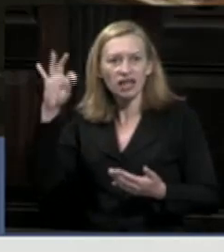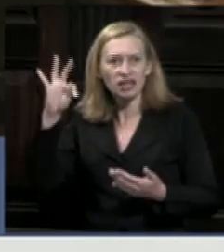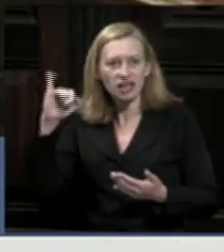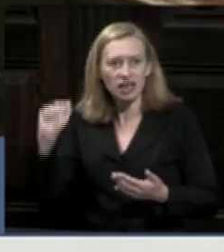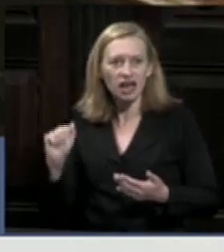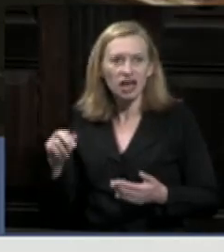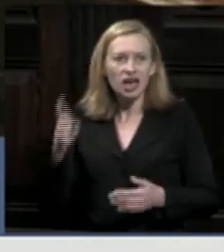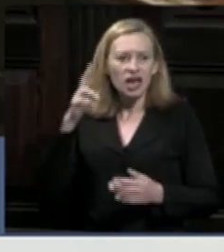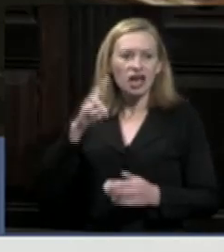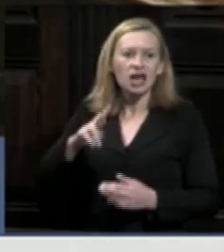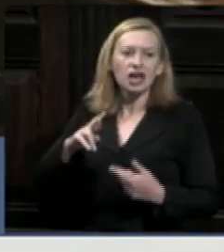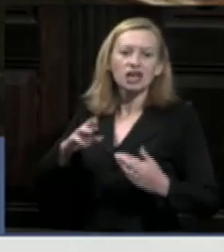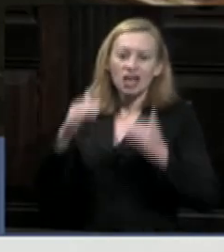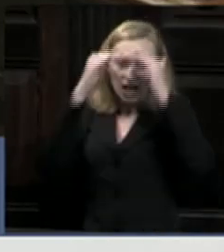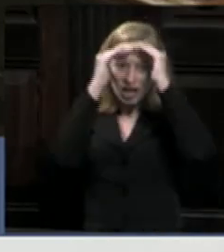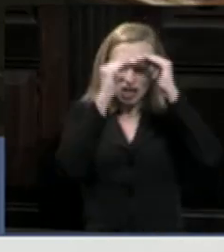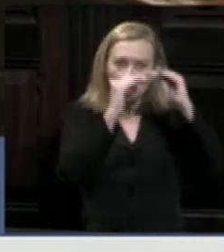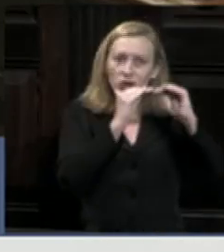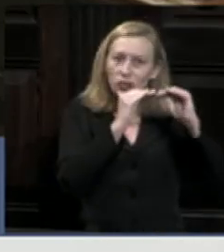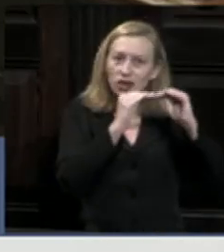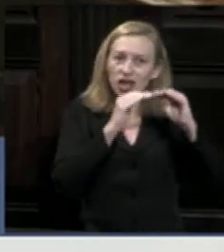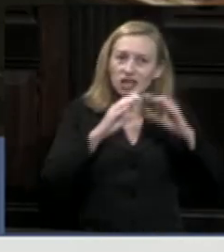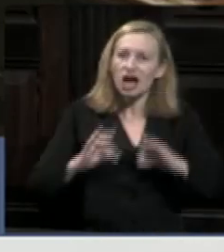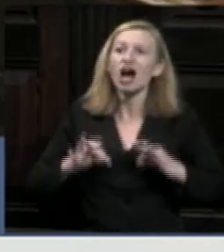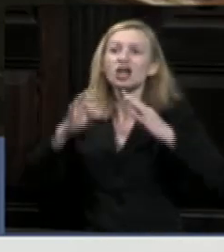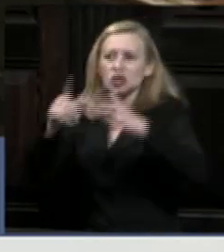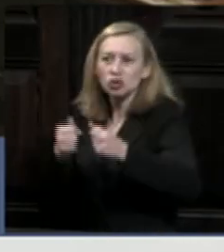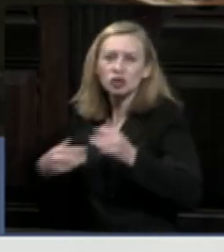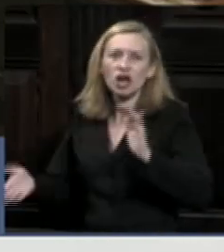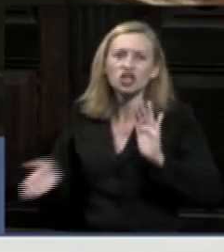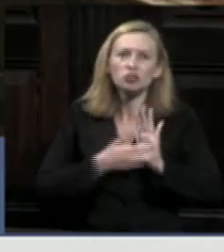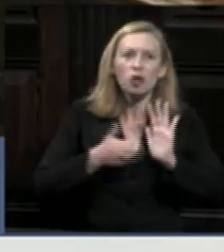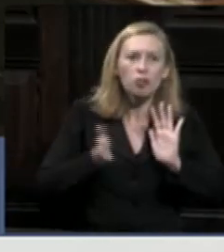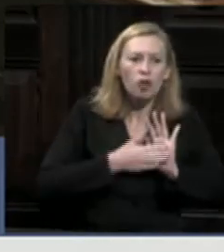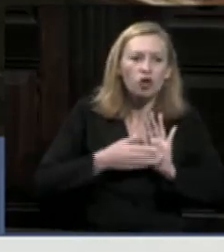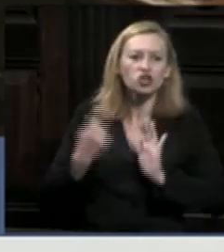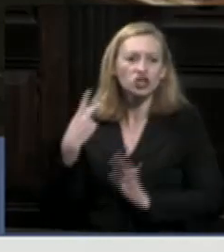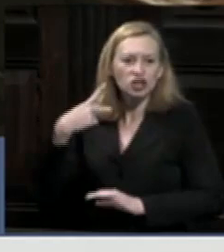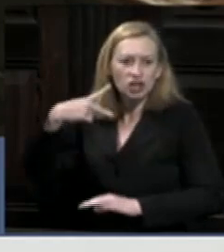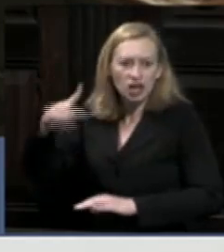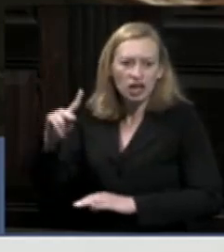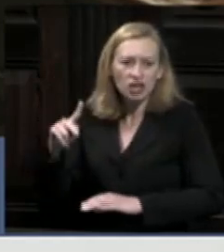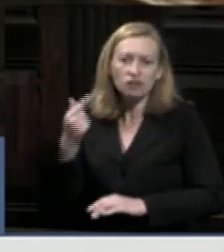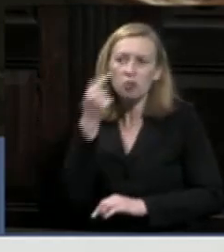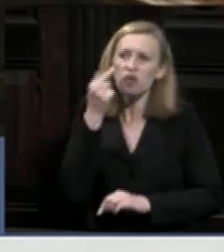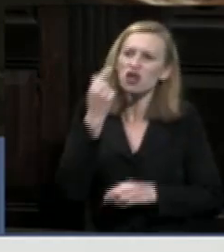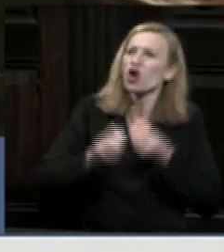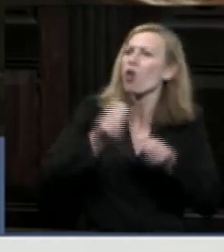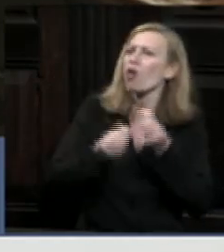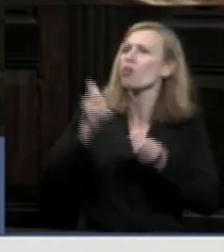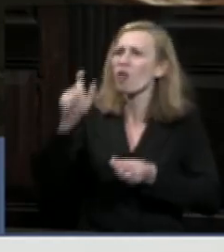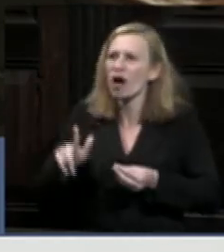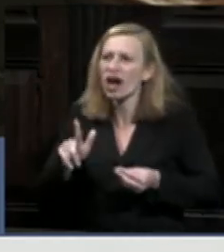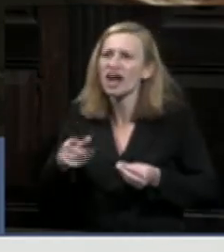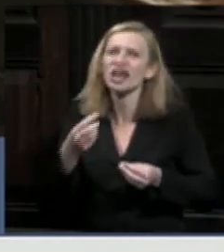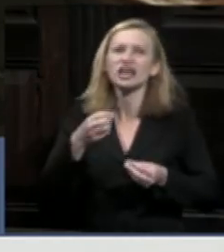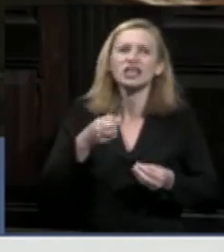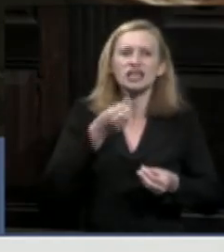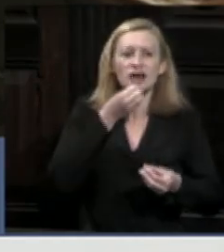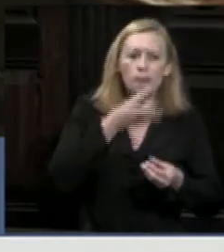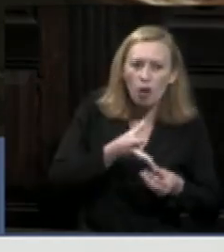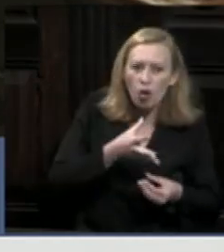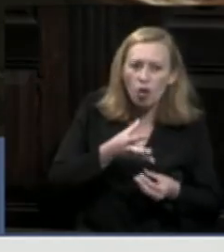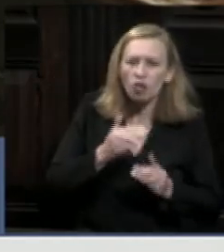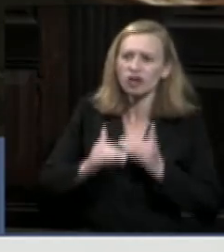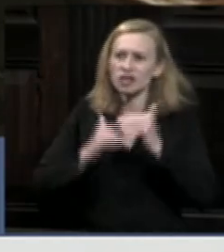sempre que é perguntado sobre as propostas dele fala não vamos ver como é que isso vai passar será que isso passa num filtro do